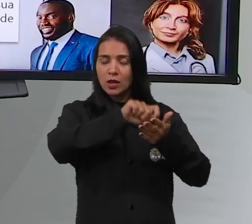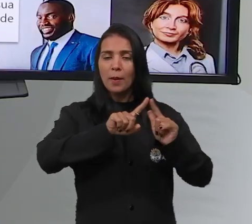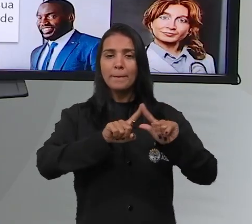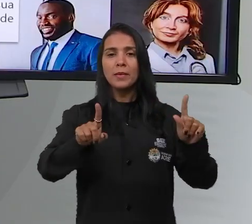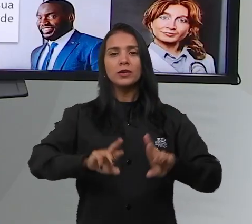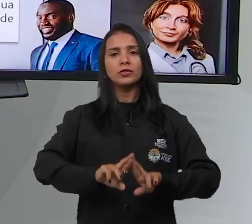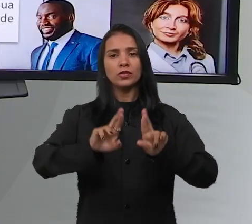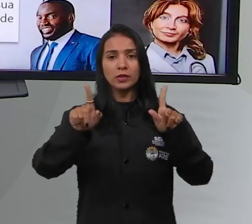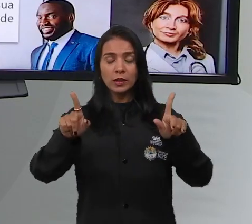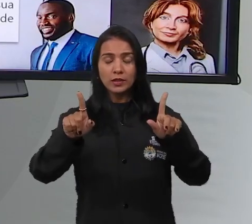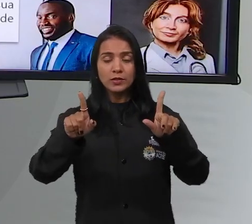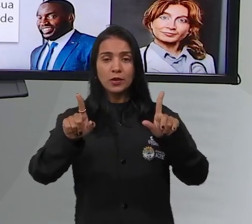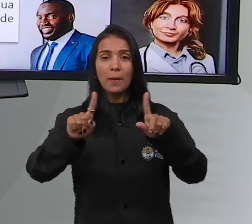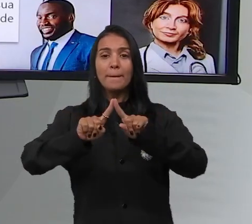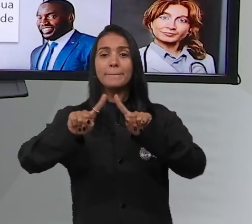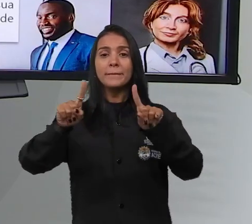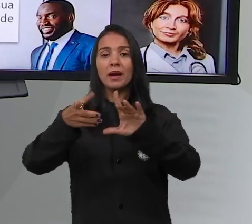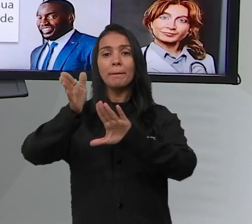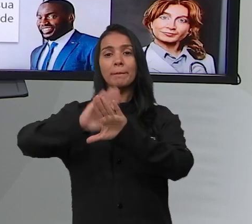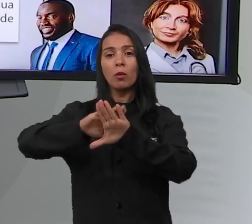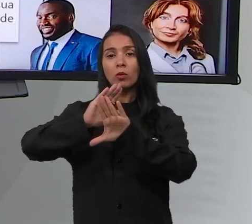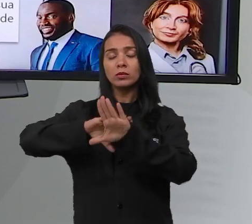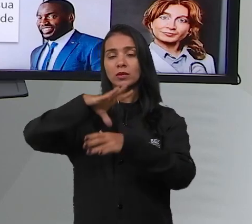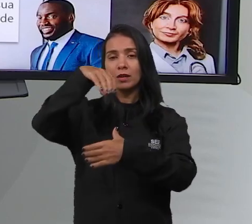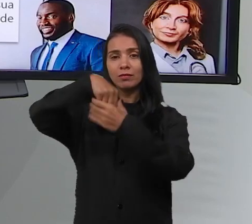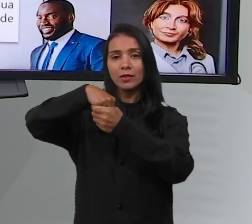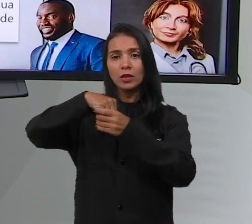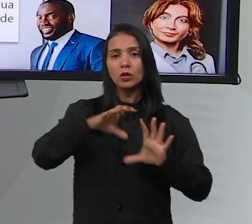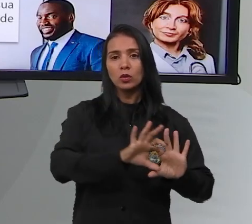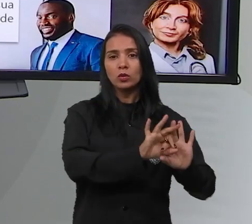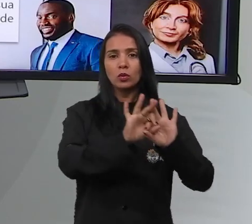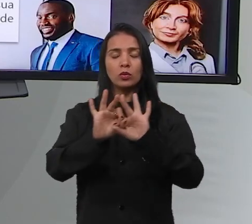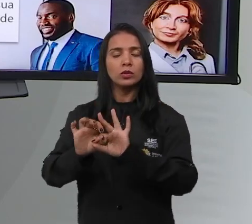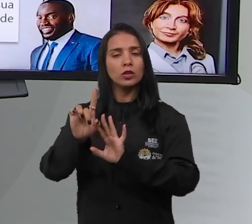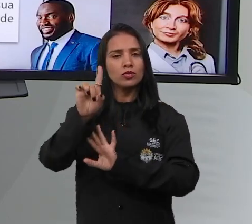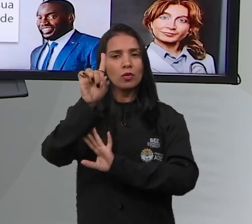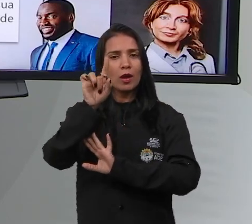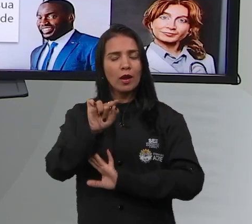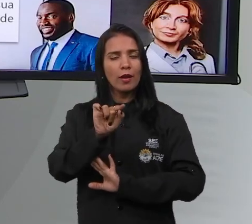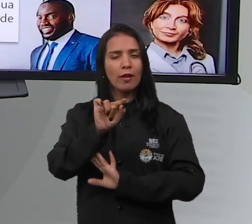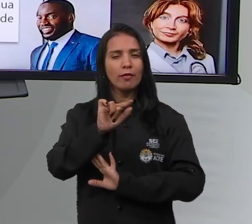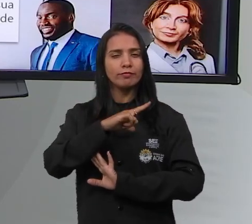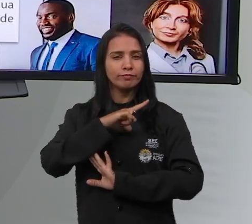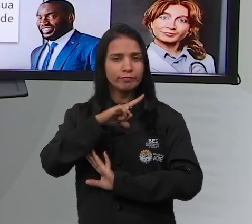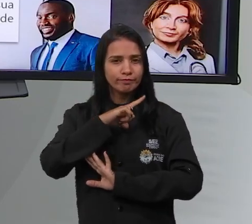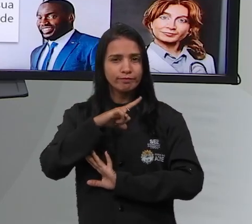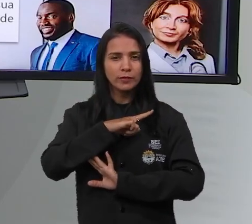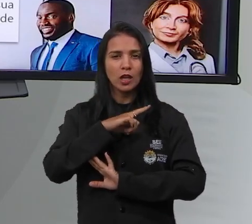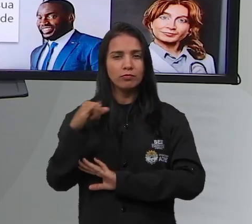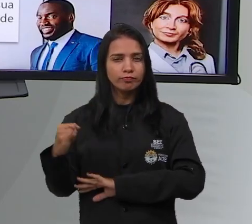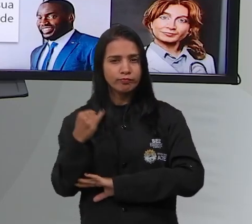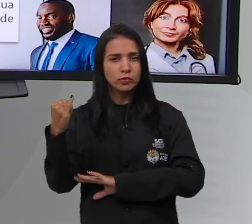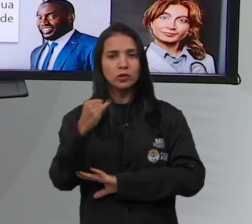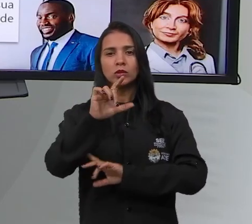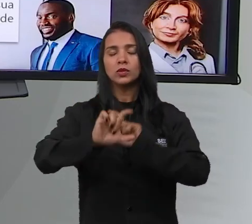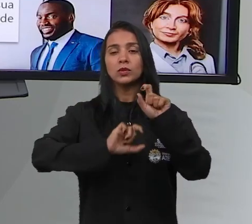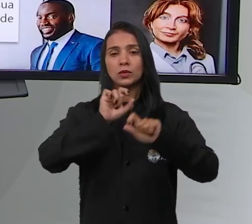diferente, mas que as duas nos informam um ponto fundamental: o quanto